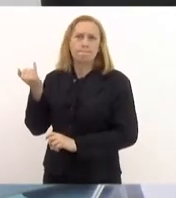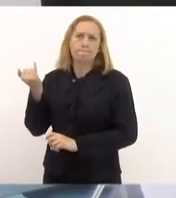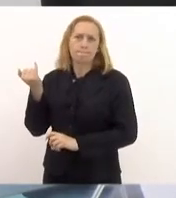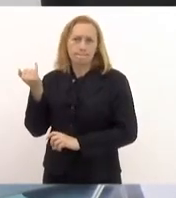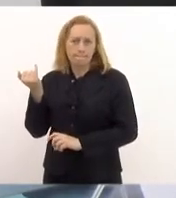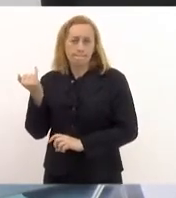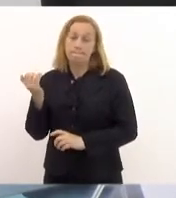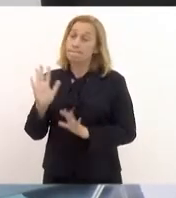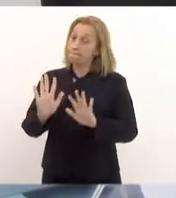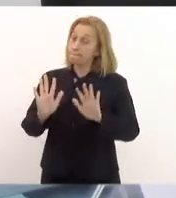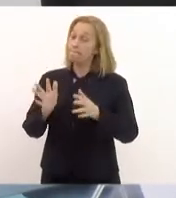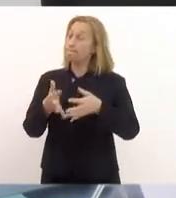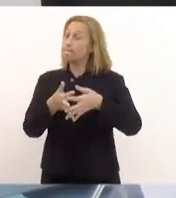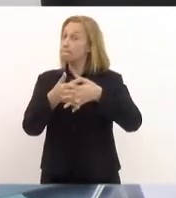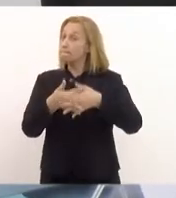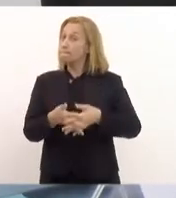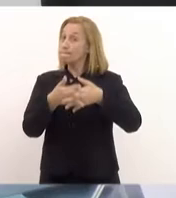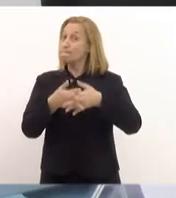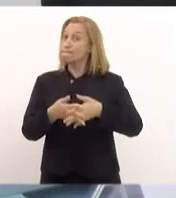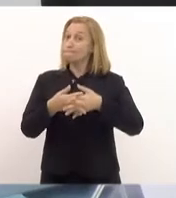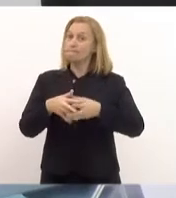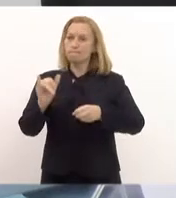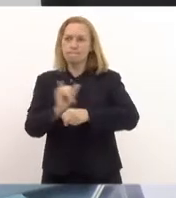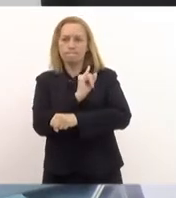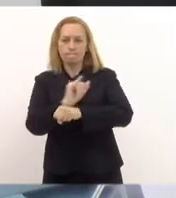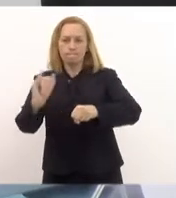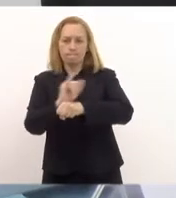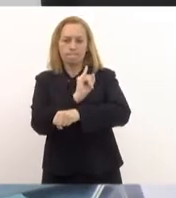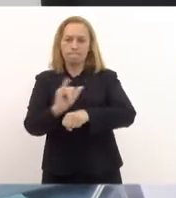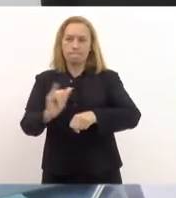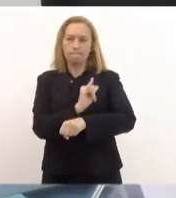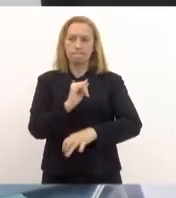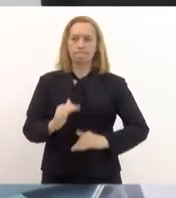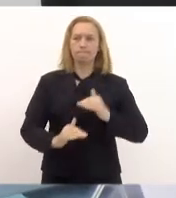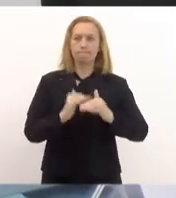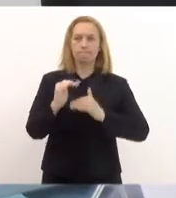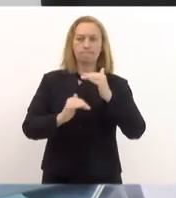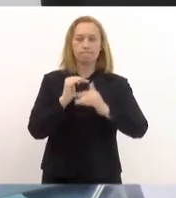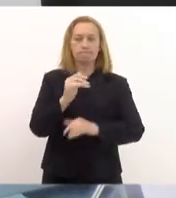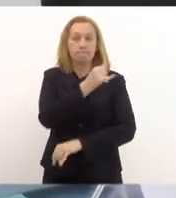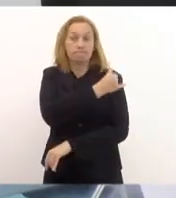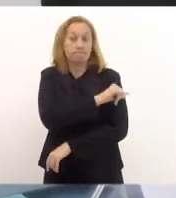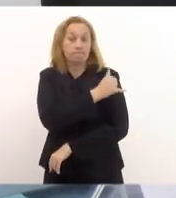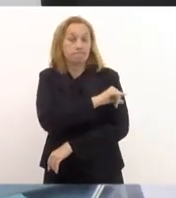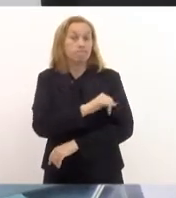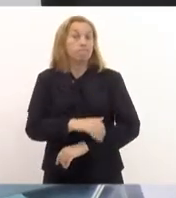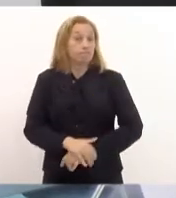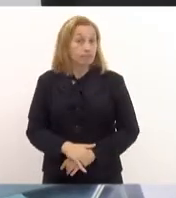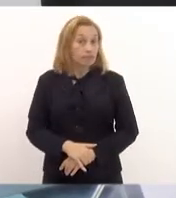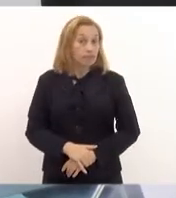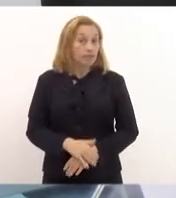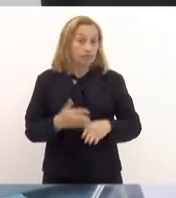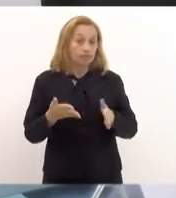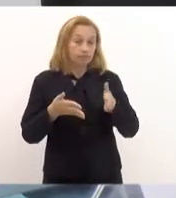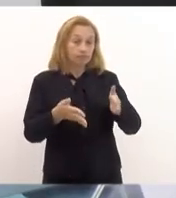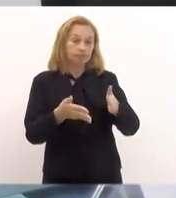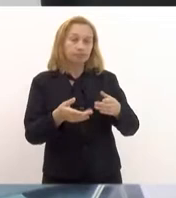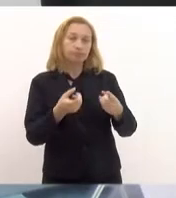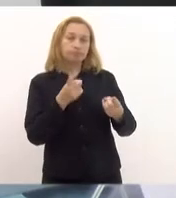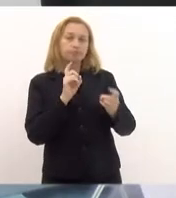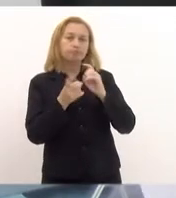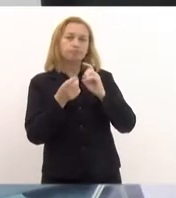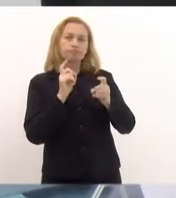muito complexo e muito estratégico para o desenvolvimento do Rio de Janeiro, né, que coloca em evidência o debate